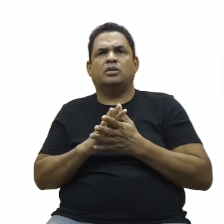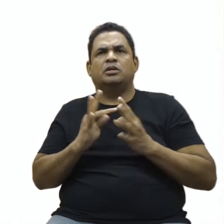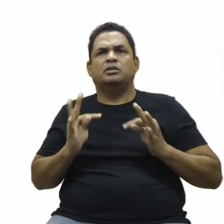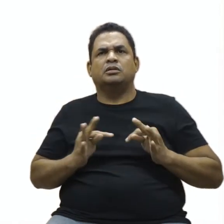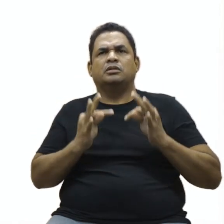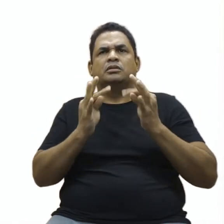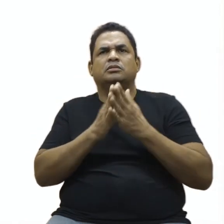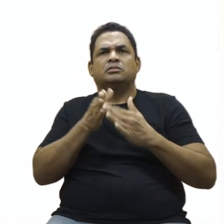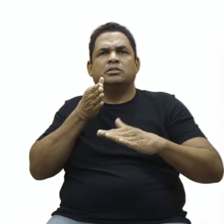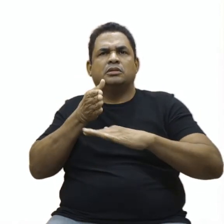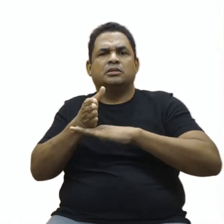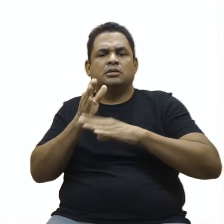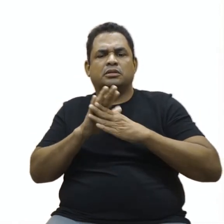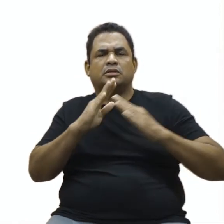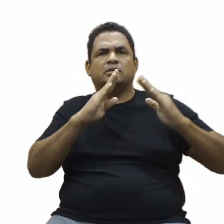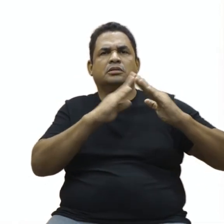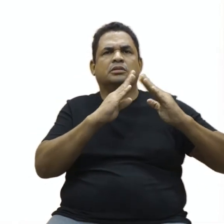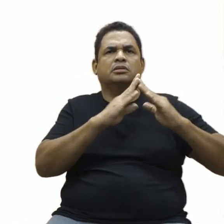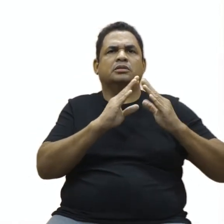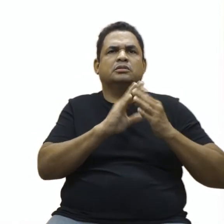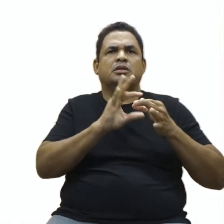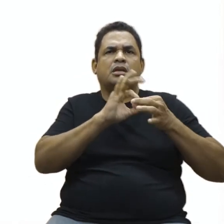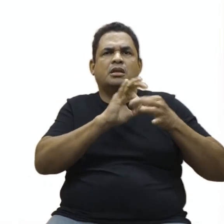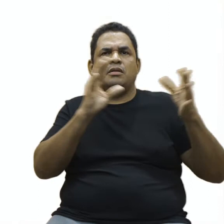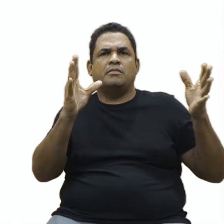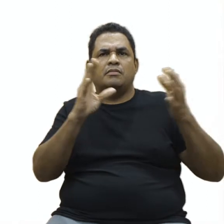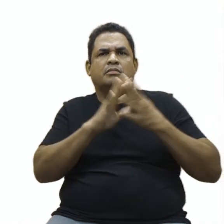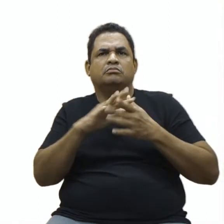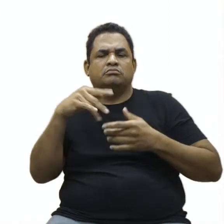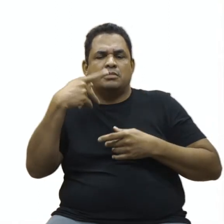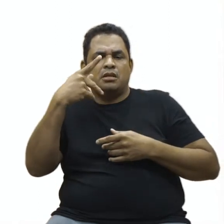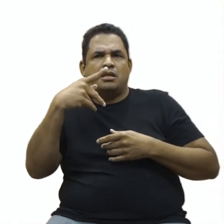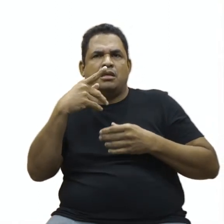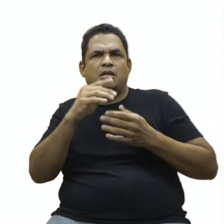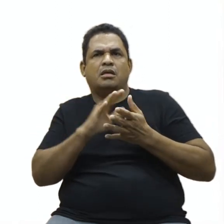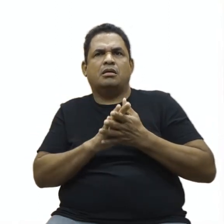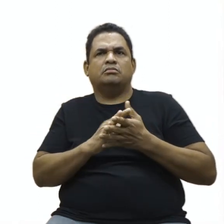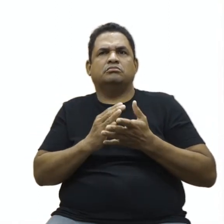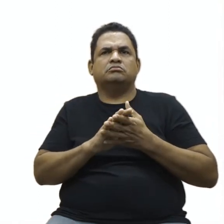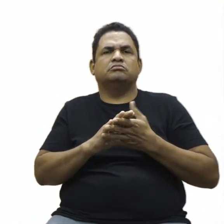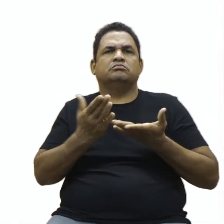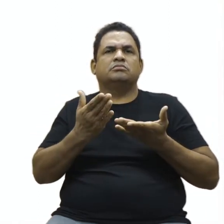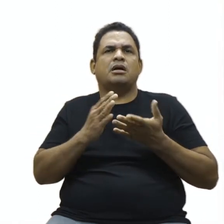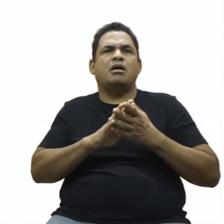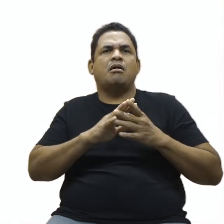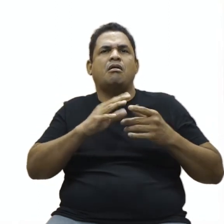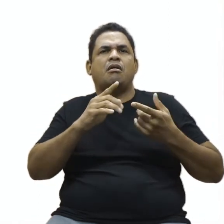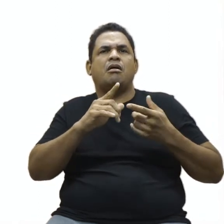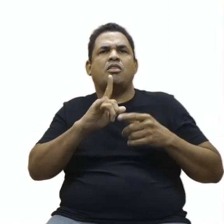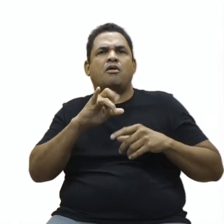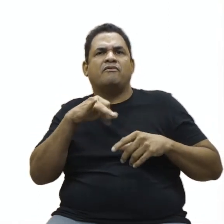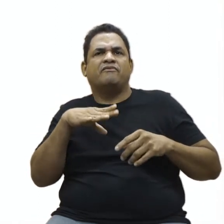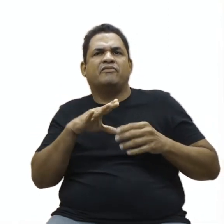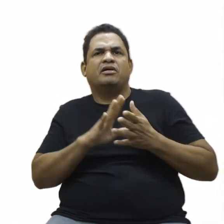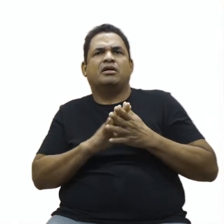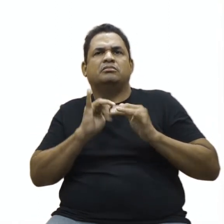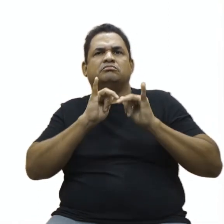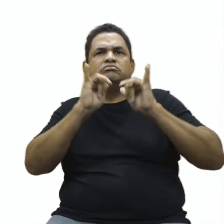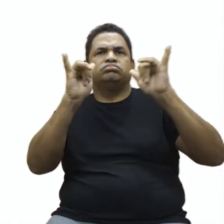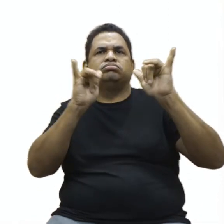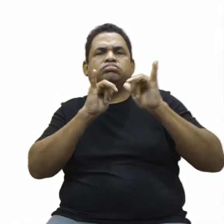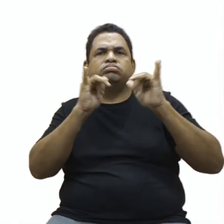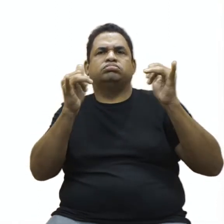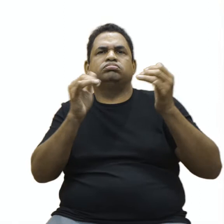suas cabeças falantes. Astros, novelas, noticiários e as fabulosas e irresistíveis